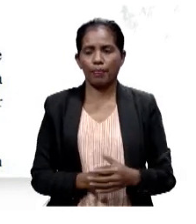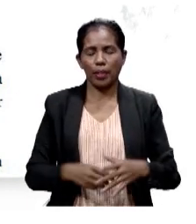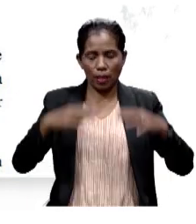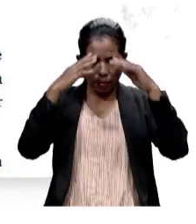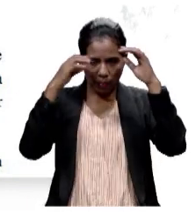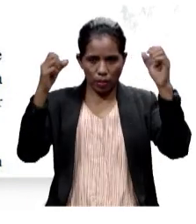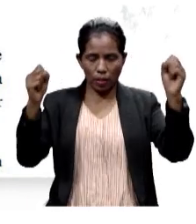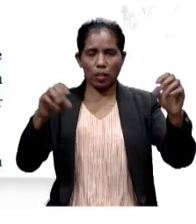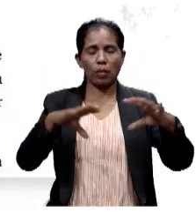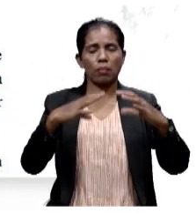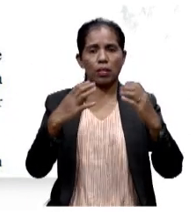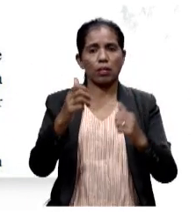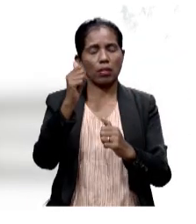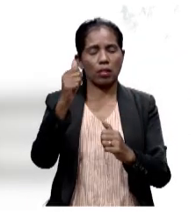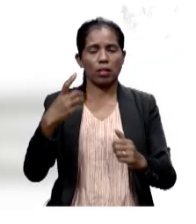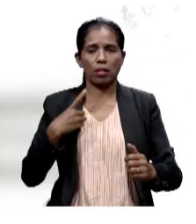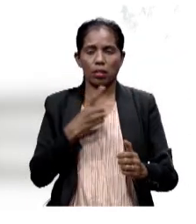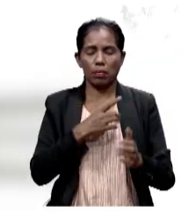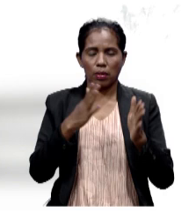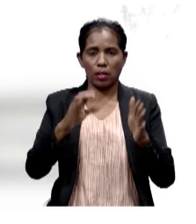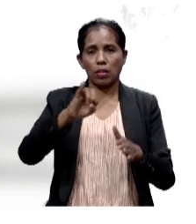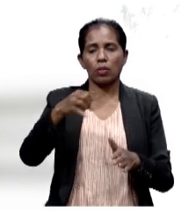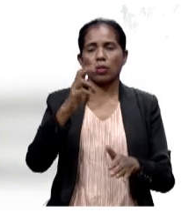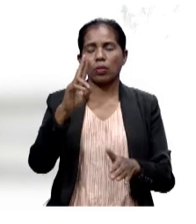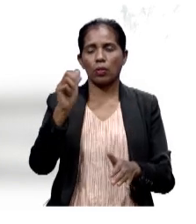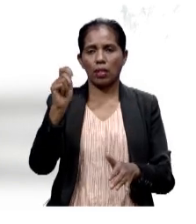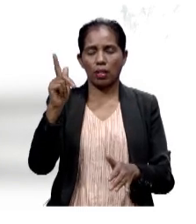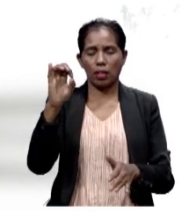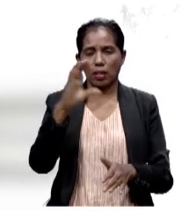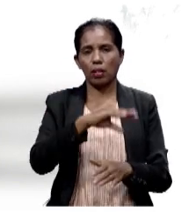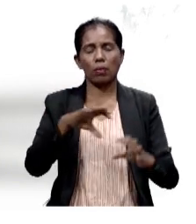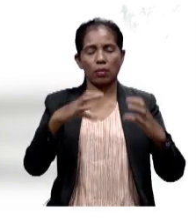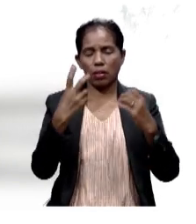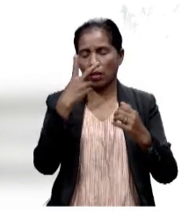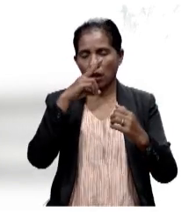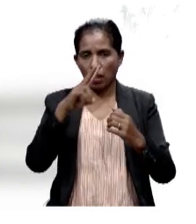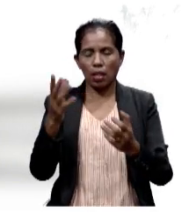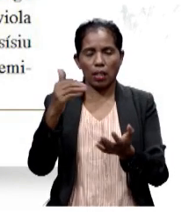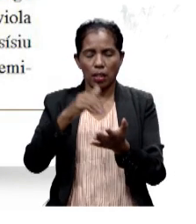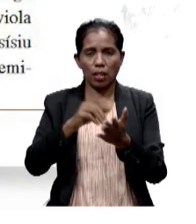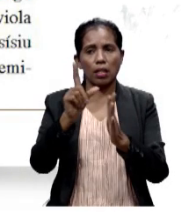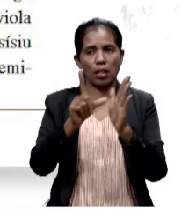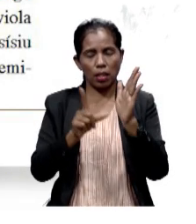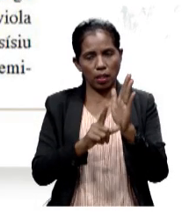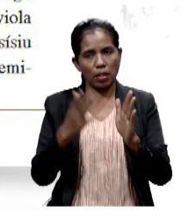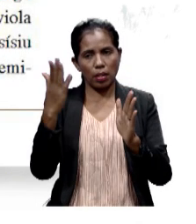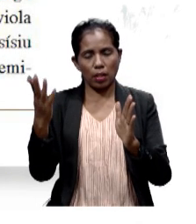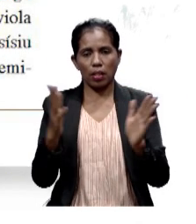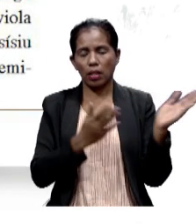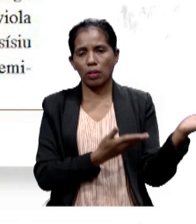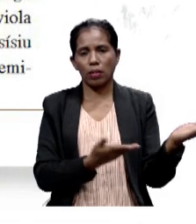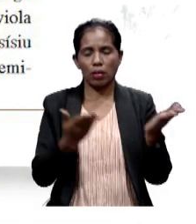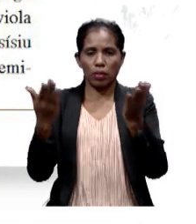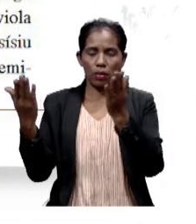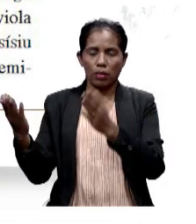A, deputado Joaquim dos Santos Sateten, Comissão A, se refale lei refere, atuaruca fale